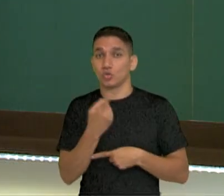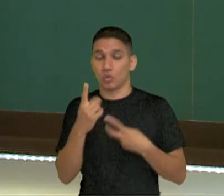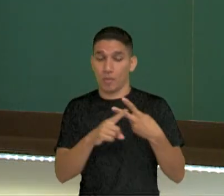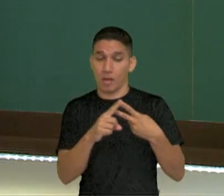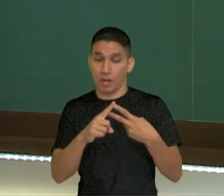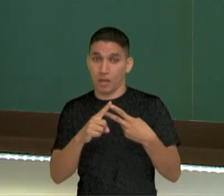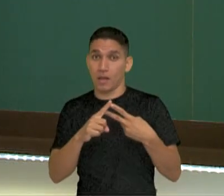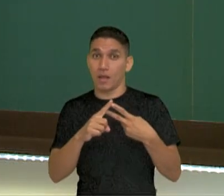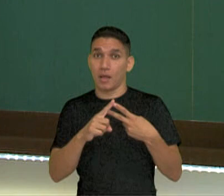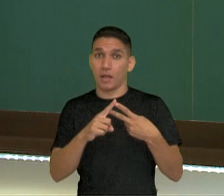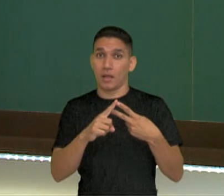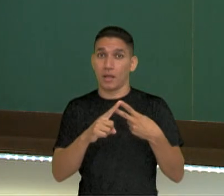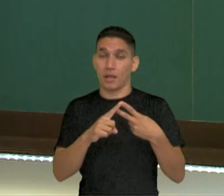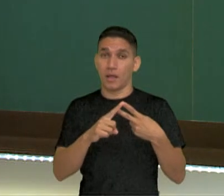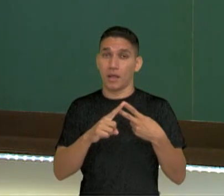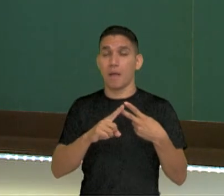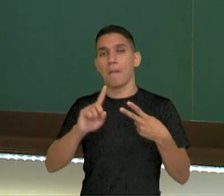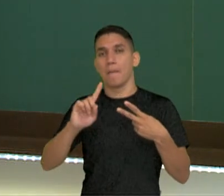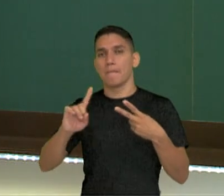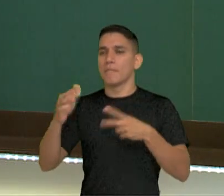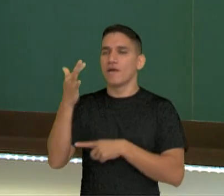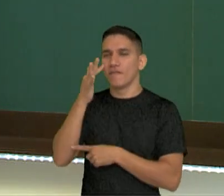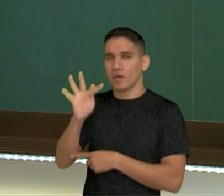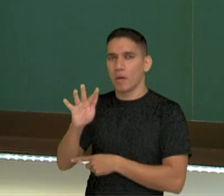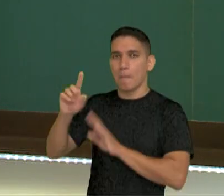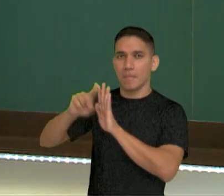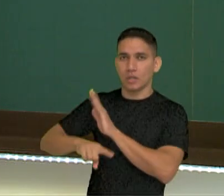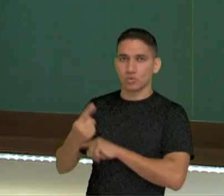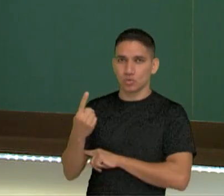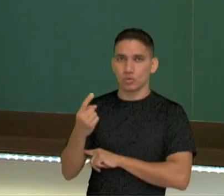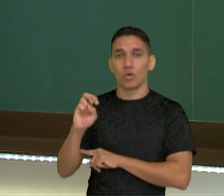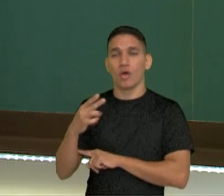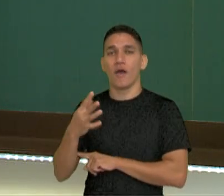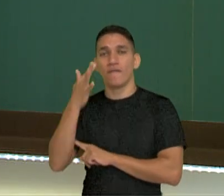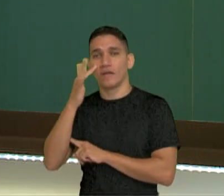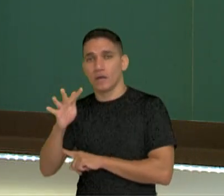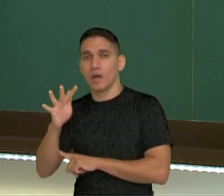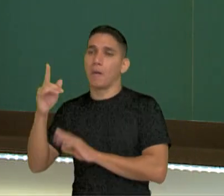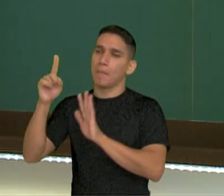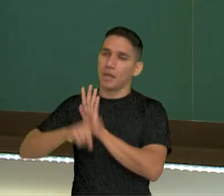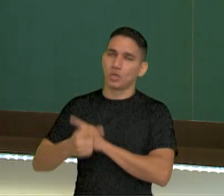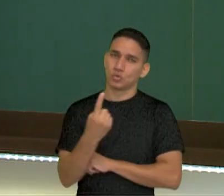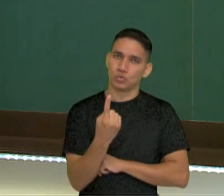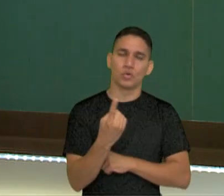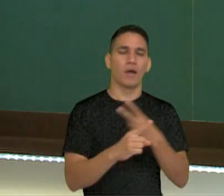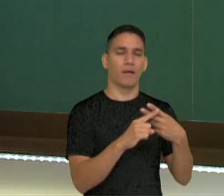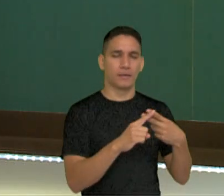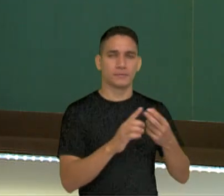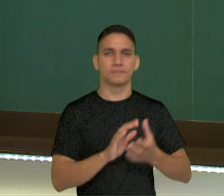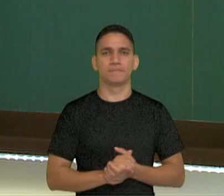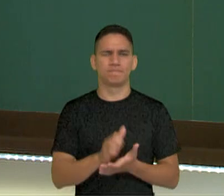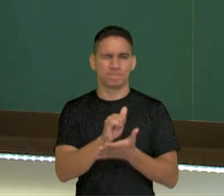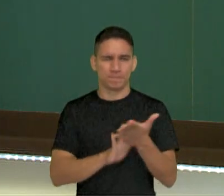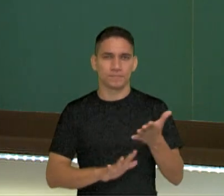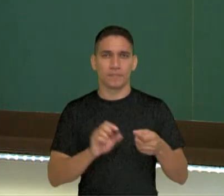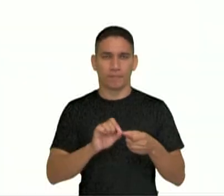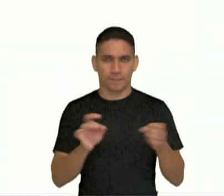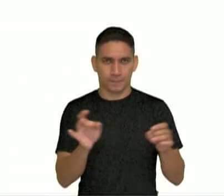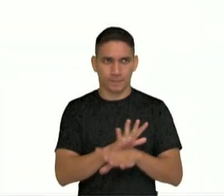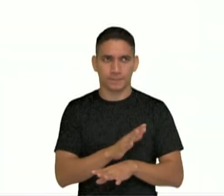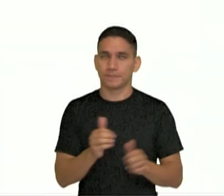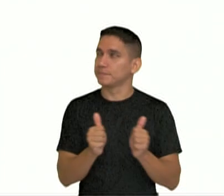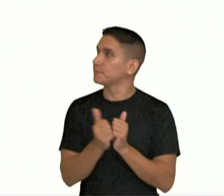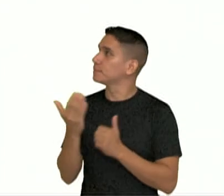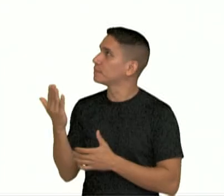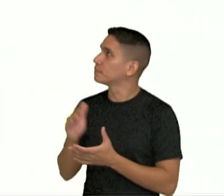1, número de fenótipos, número de alelos mais 1, tá? O exercício resolvido, vamos fazer junto aqui.